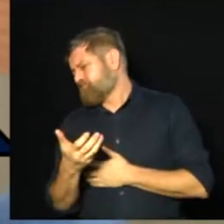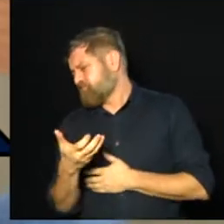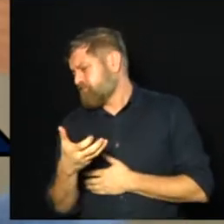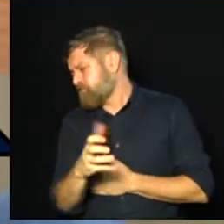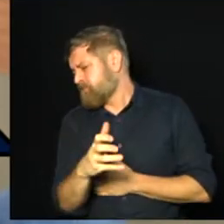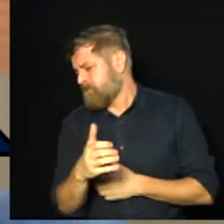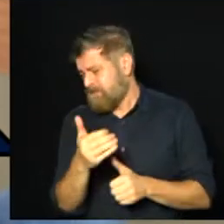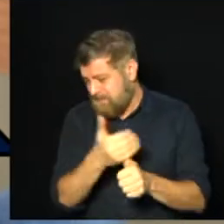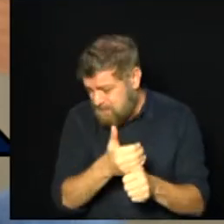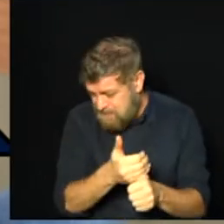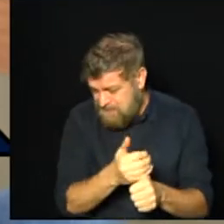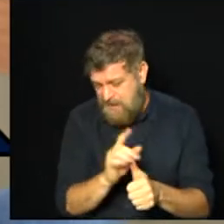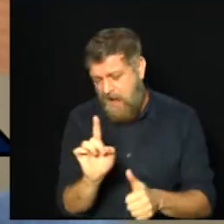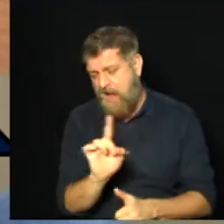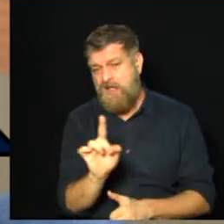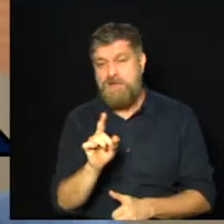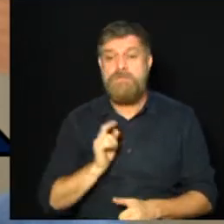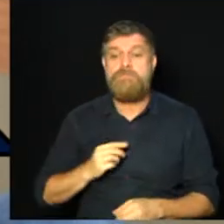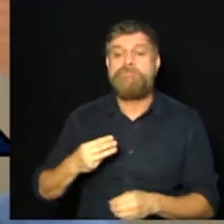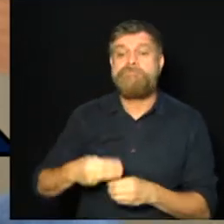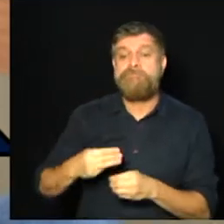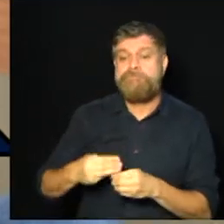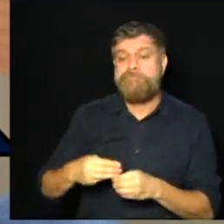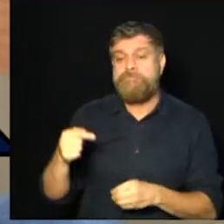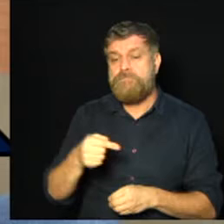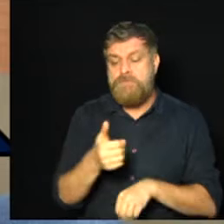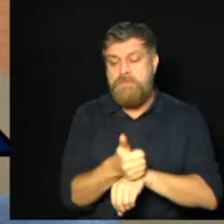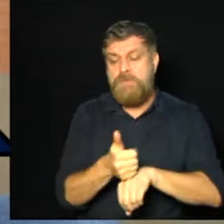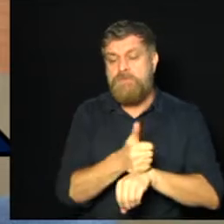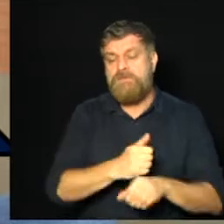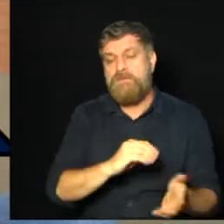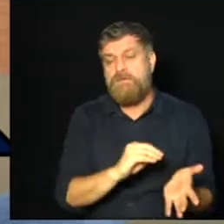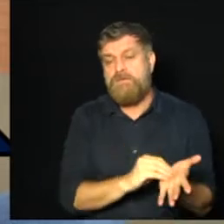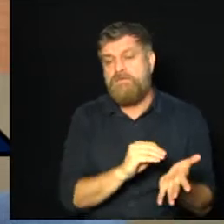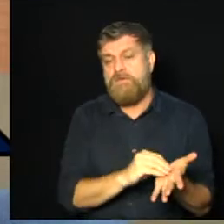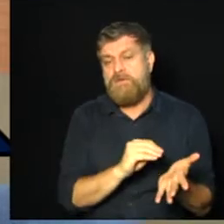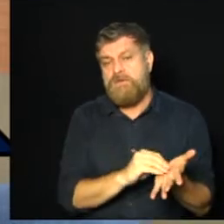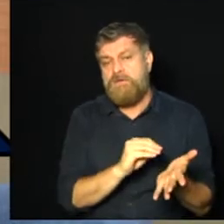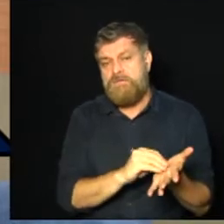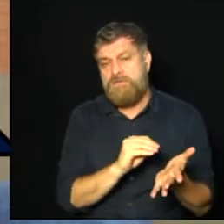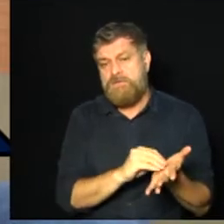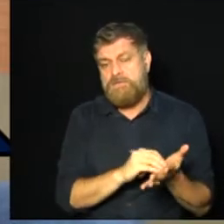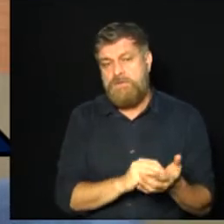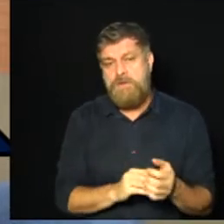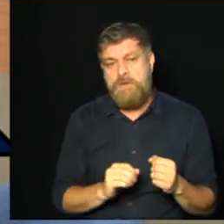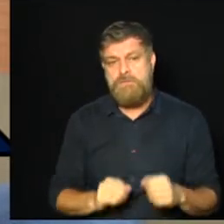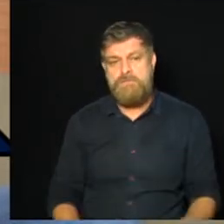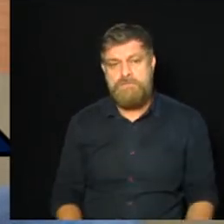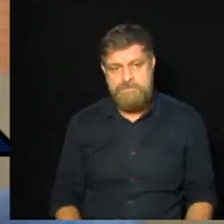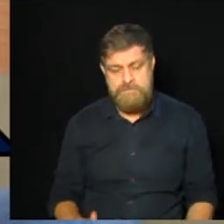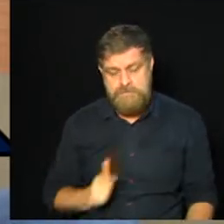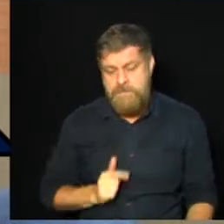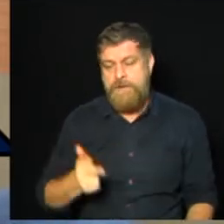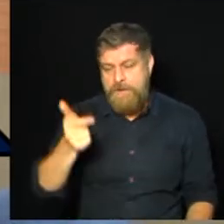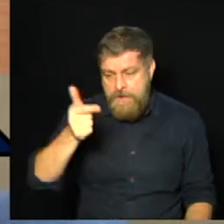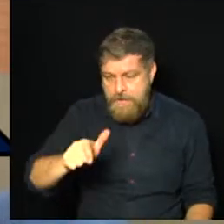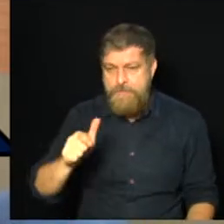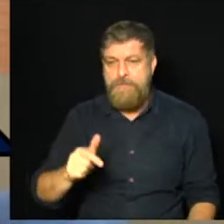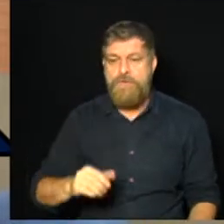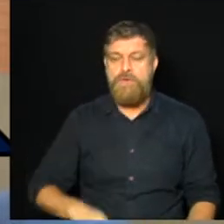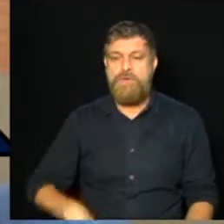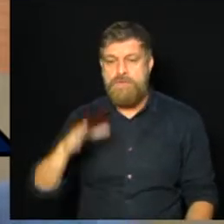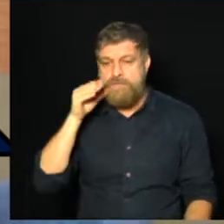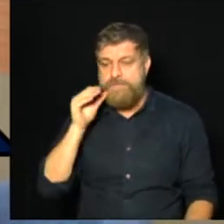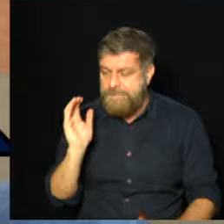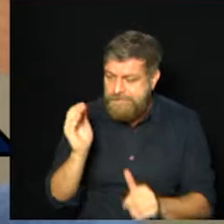este cargo e o município acaba ficando sem referência para estar chamando e recolocando essas vagas. Então,